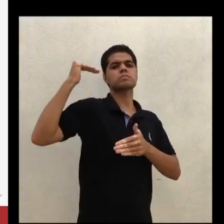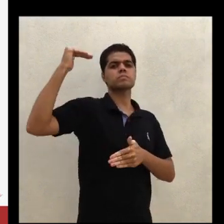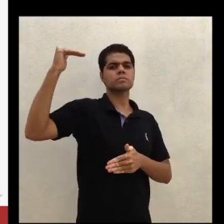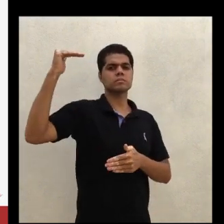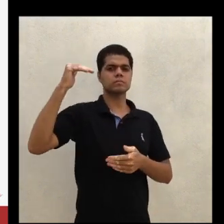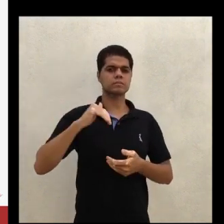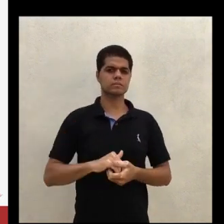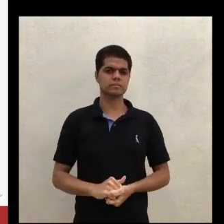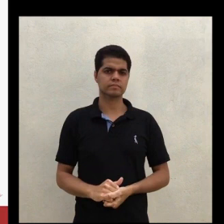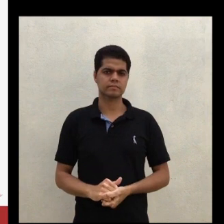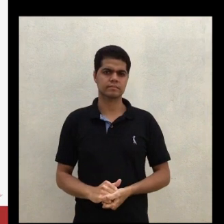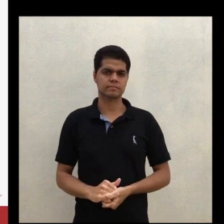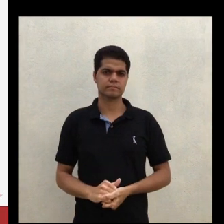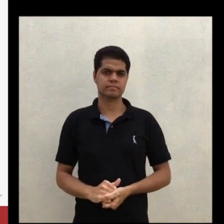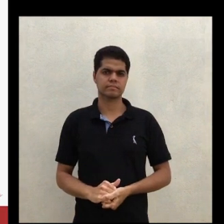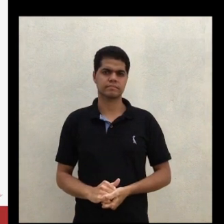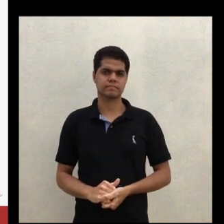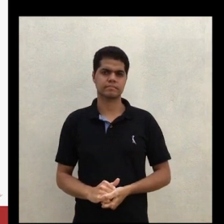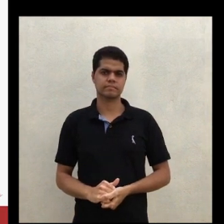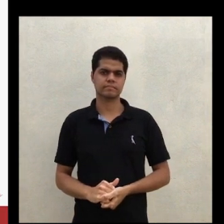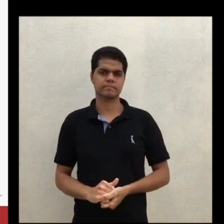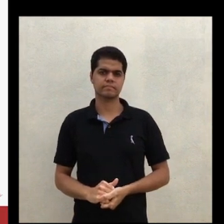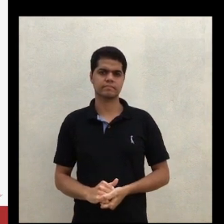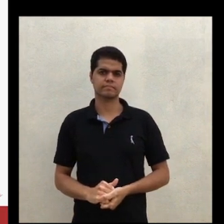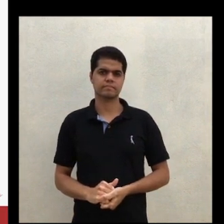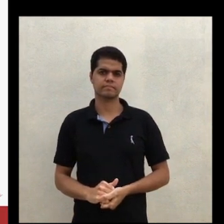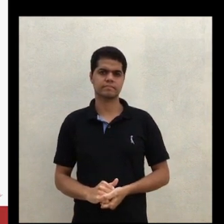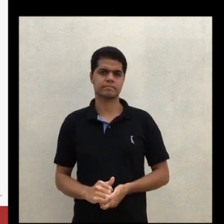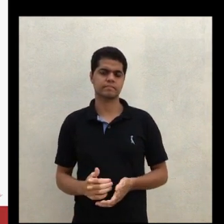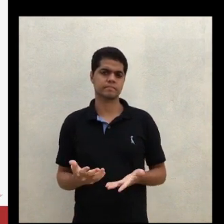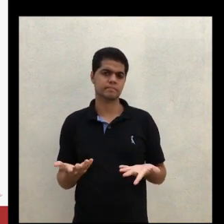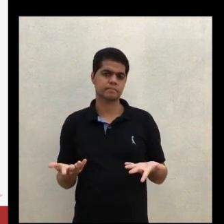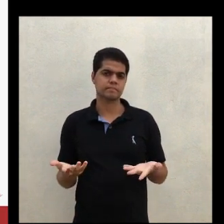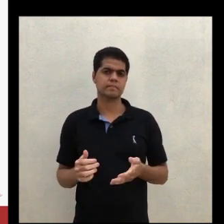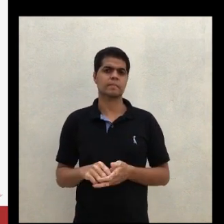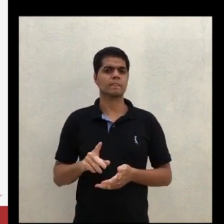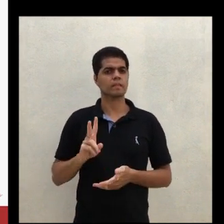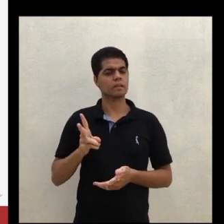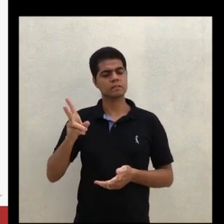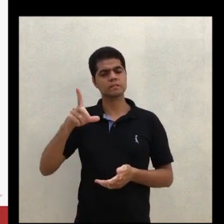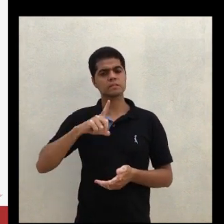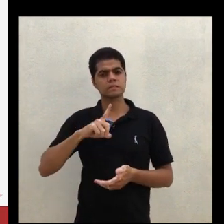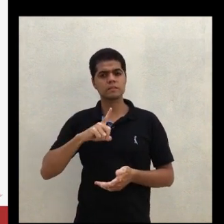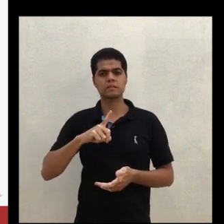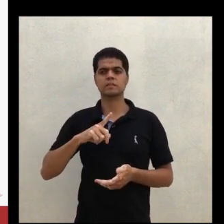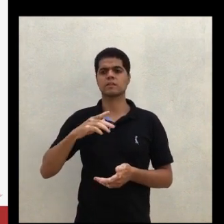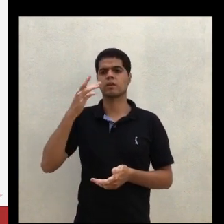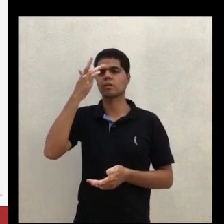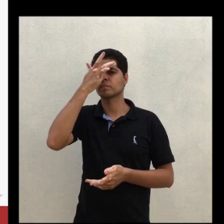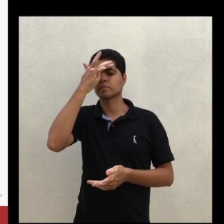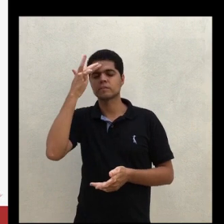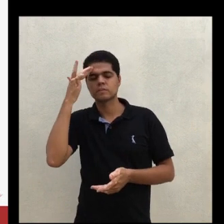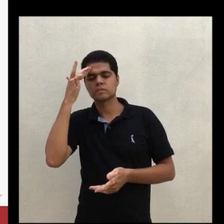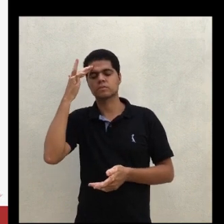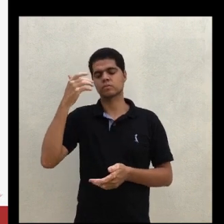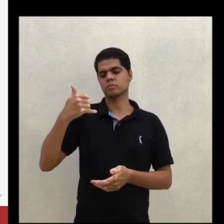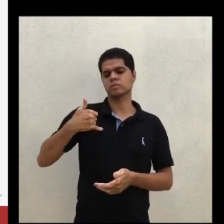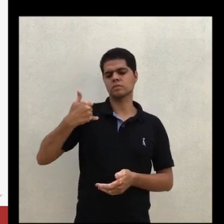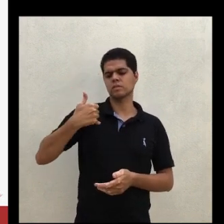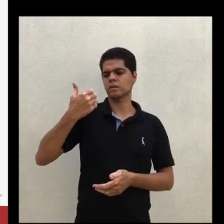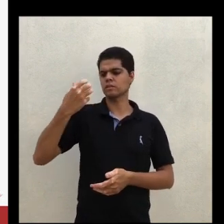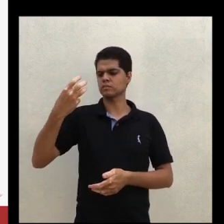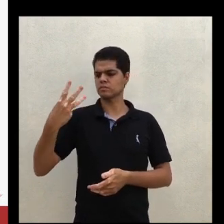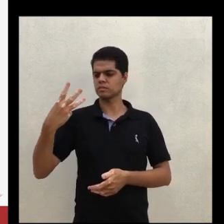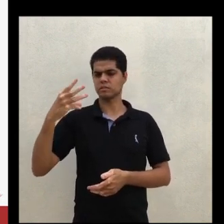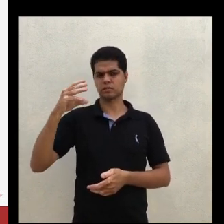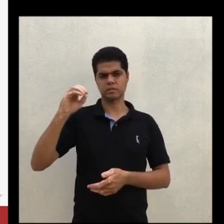E assim, a mesma coisa, uma pessoa aos 30 anos de idade aqui, ela é um adulto. Mas